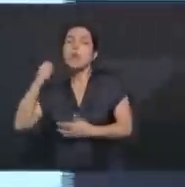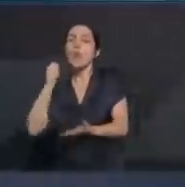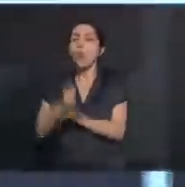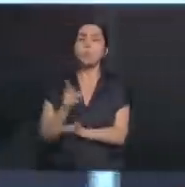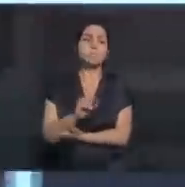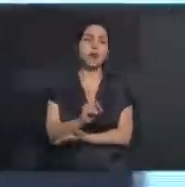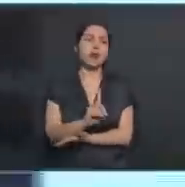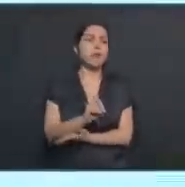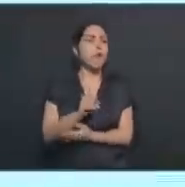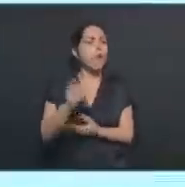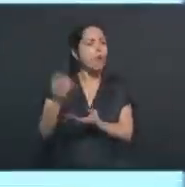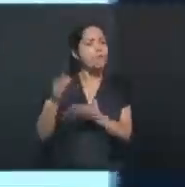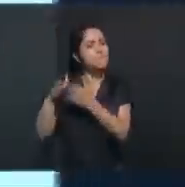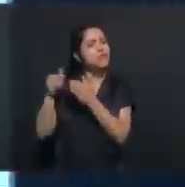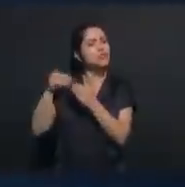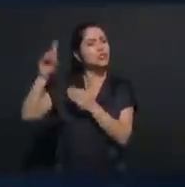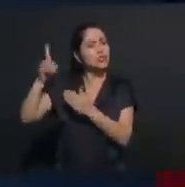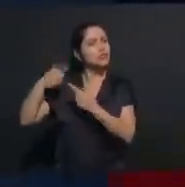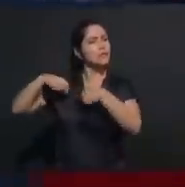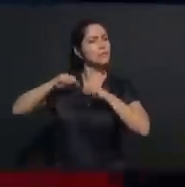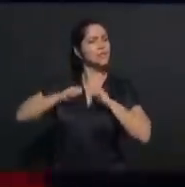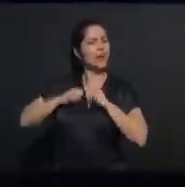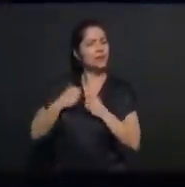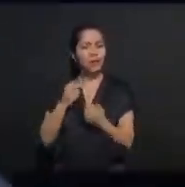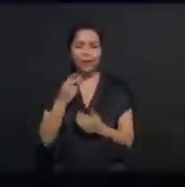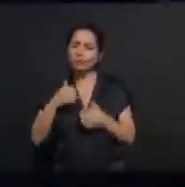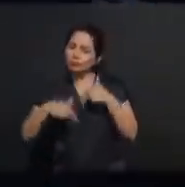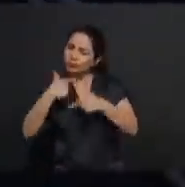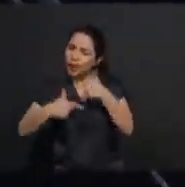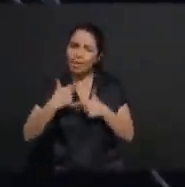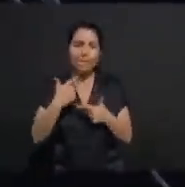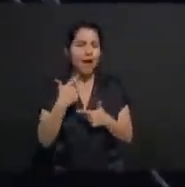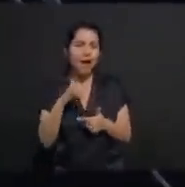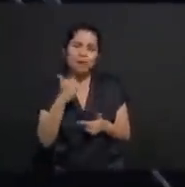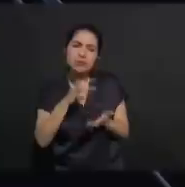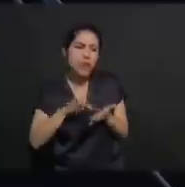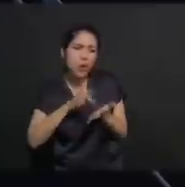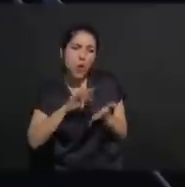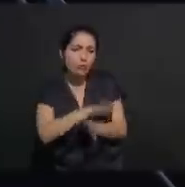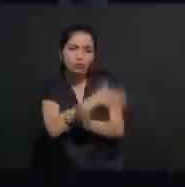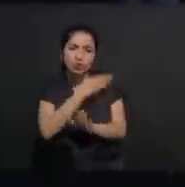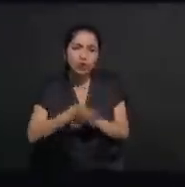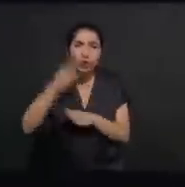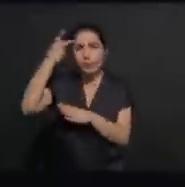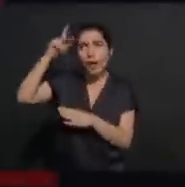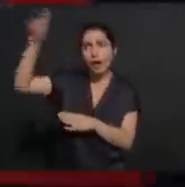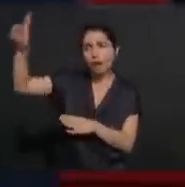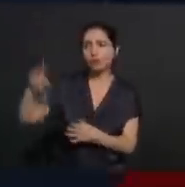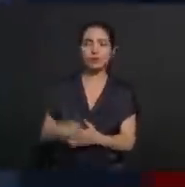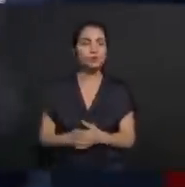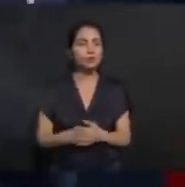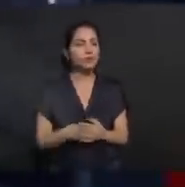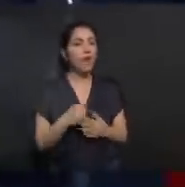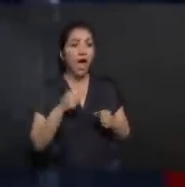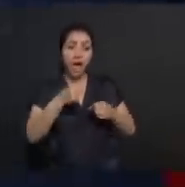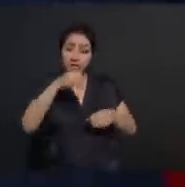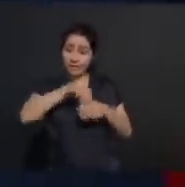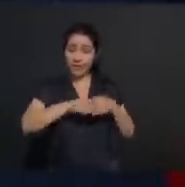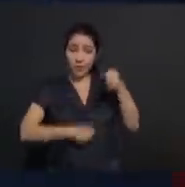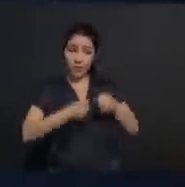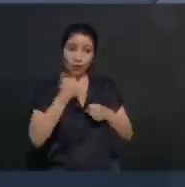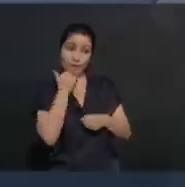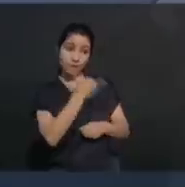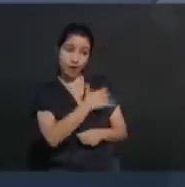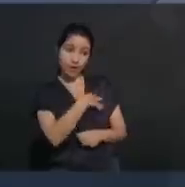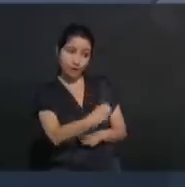dinheiro para comprar, mas eu estou pedindo para Ele me dar, porque eu trabalho com o celular o dia inteiro e eu trabalho é para Ele. Me dá um celular, Jesus. Virei dentro do carro, falei com os meninos: Jesus vai me dar um celular. A